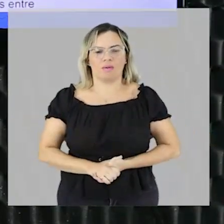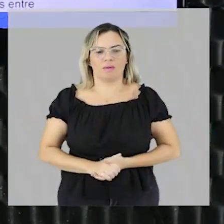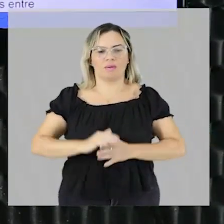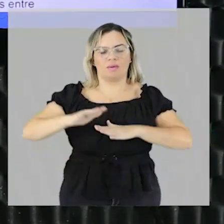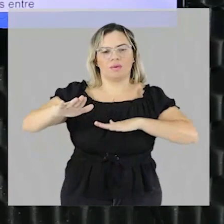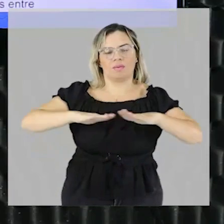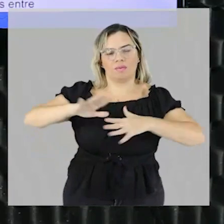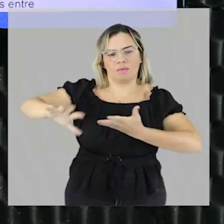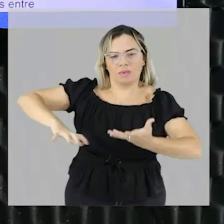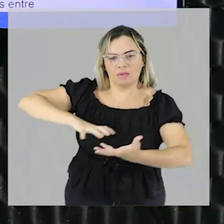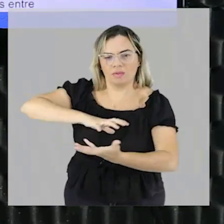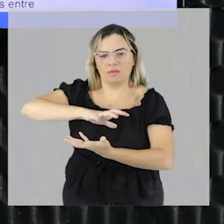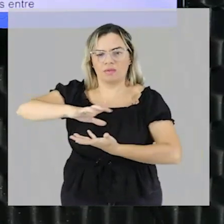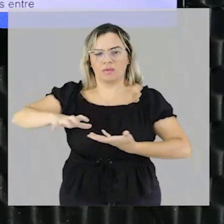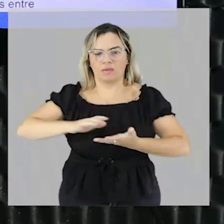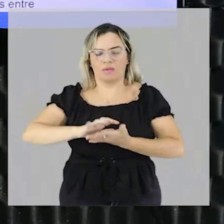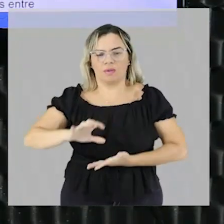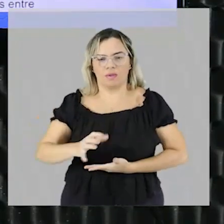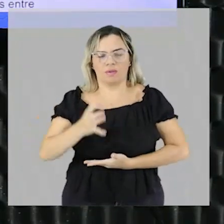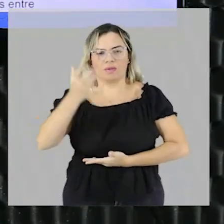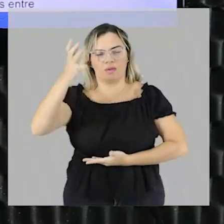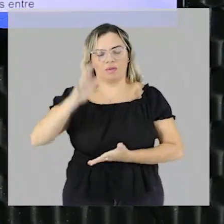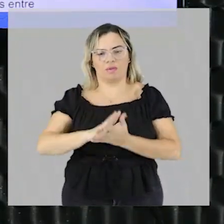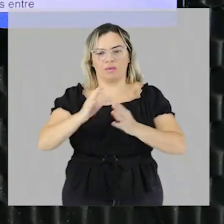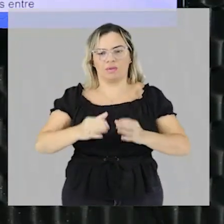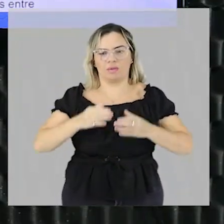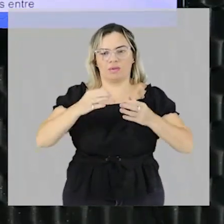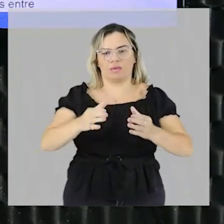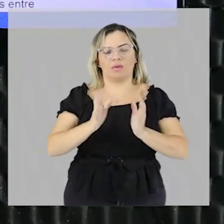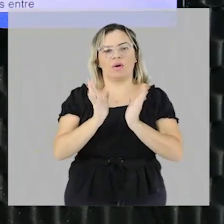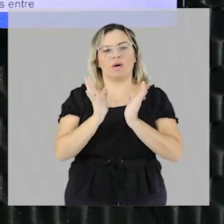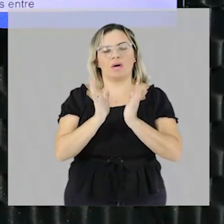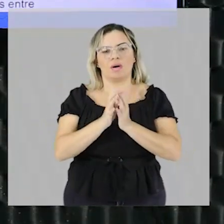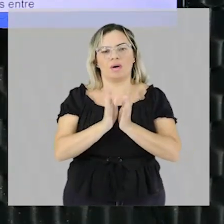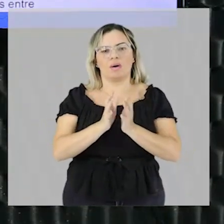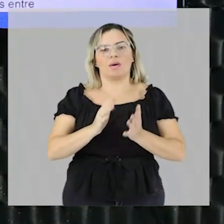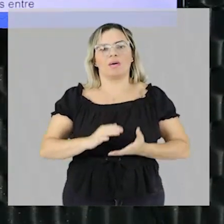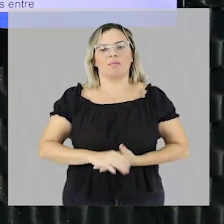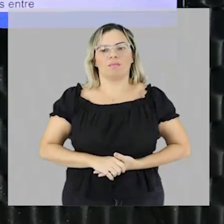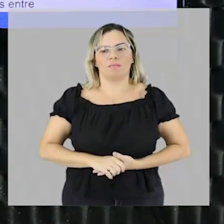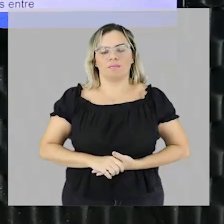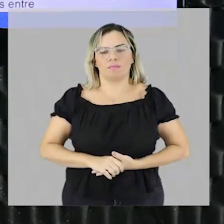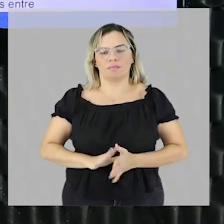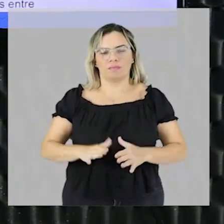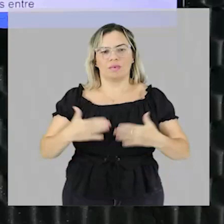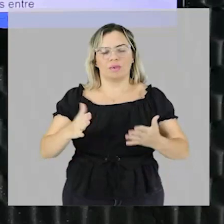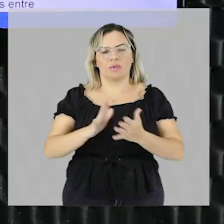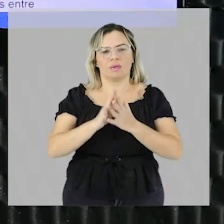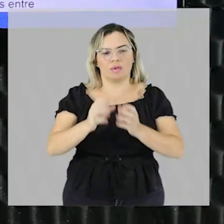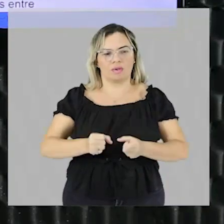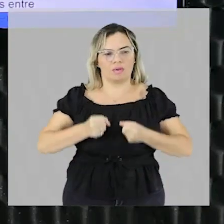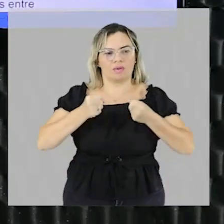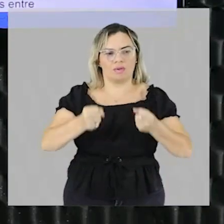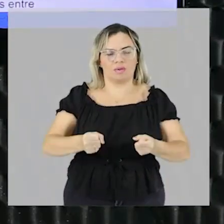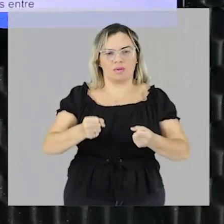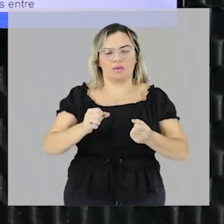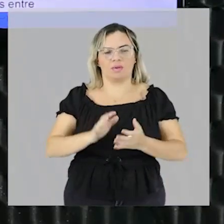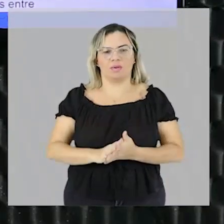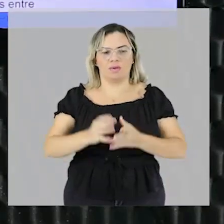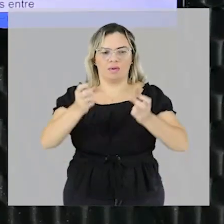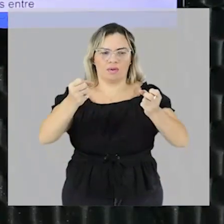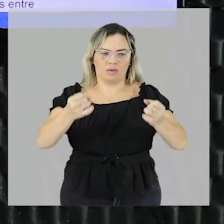movimento sedioso ocorrido na capitania de Pernambuco. Tá? Aí ele pode falar da